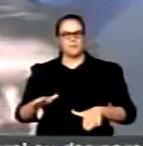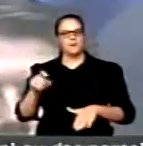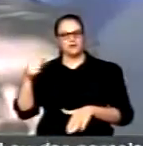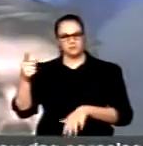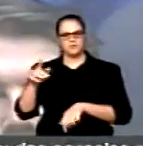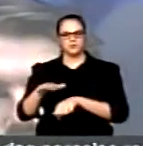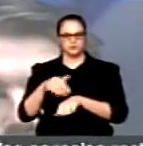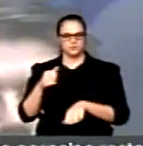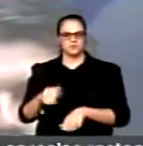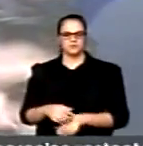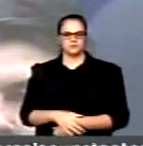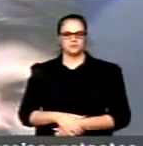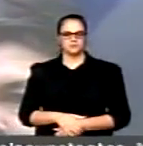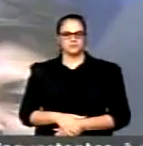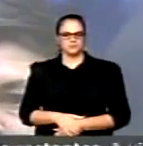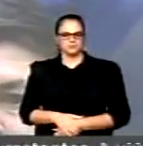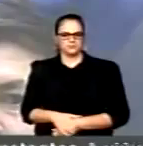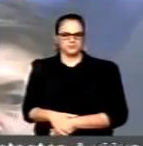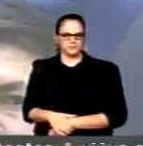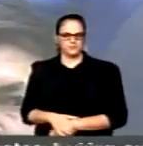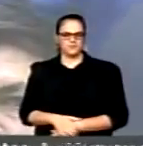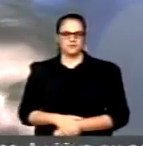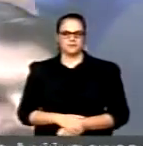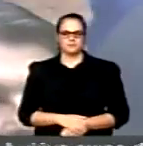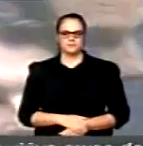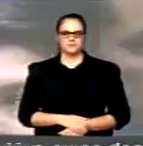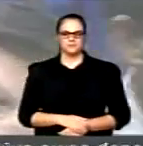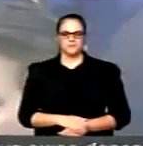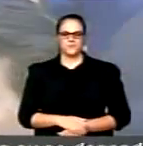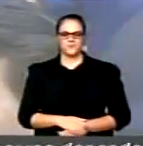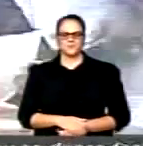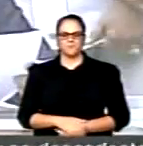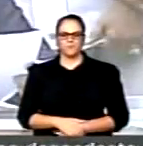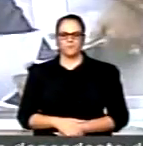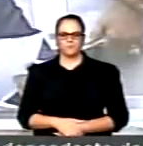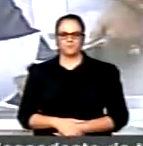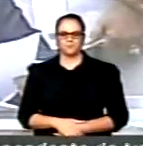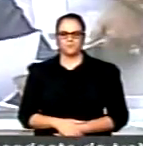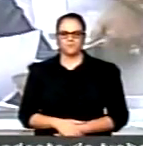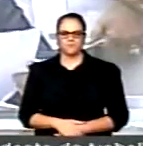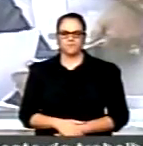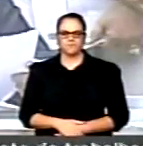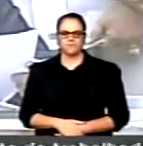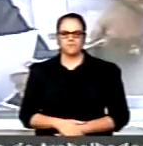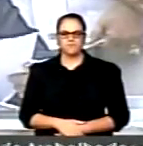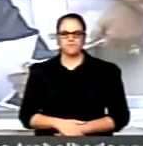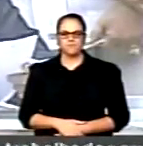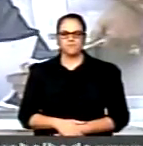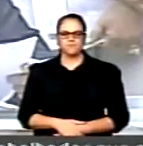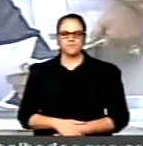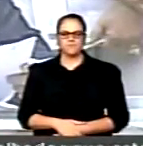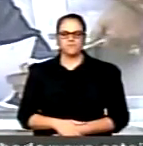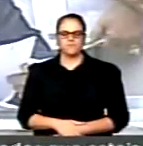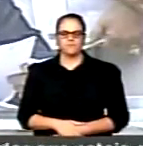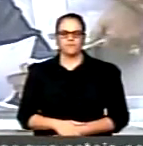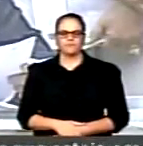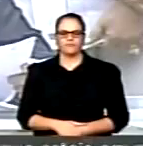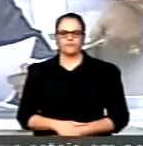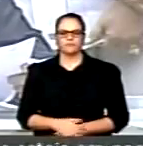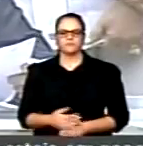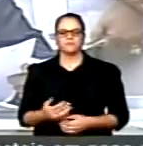eu bem, não poderia lhe passar. Então, faria a orientação que requer. Até porque está pedido aqui o deputado Bruno Araújo também. Ah, passou para Vossa Excelência. A rede só quer fazer